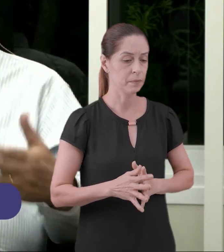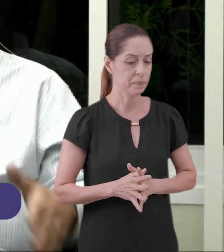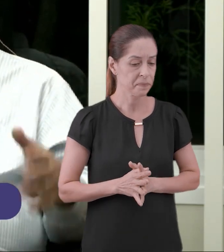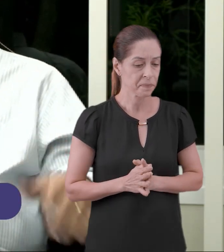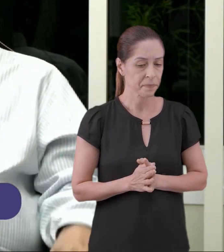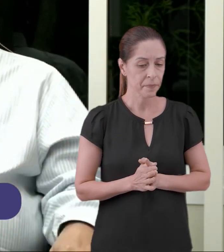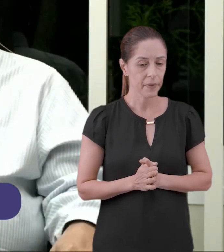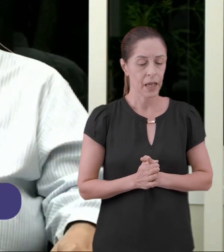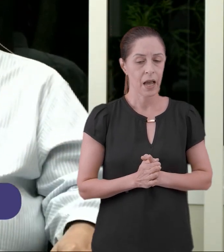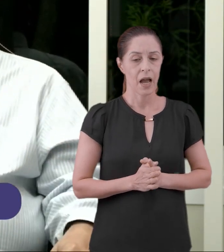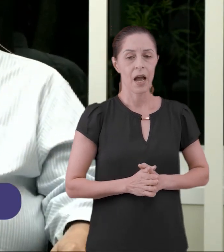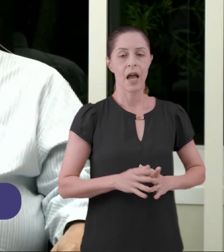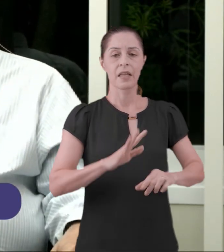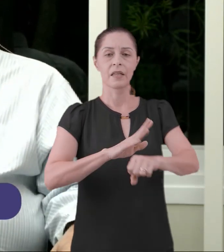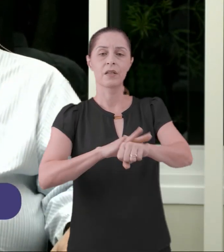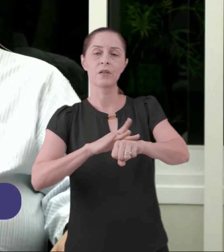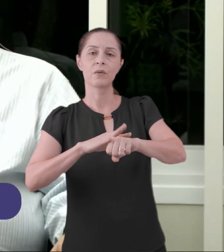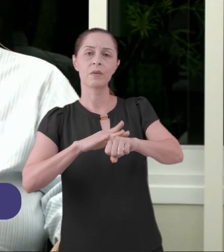doenças autoimunes.